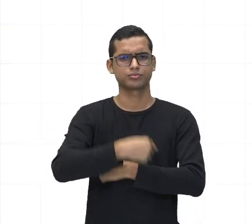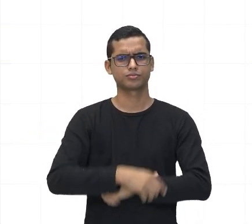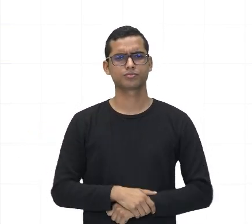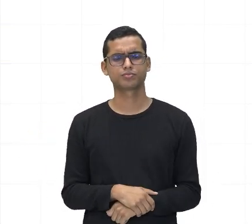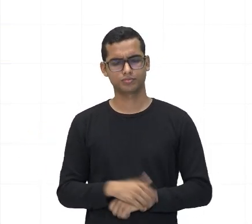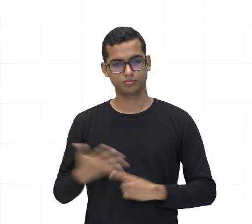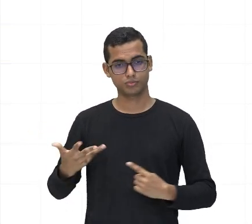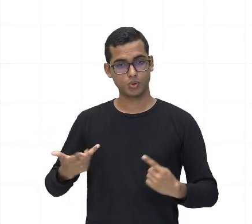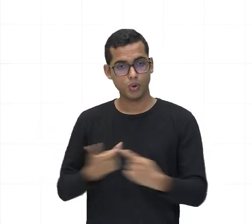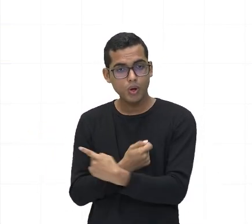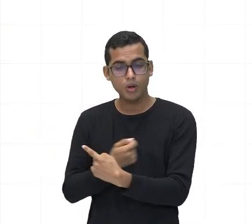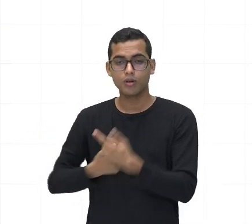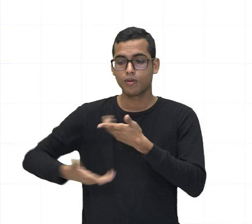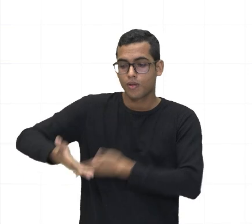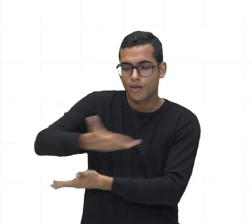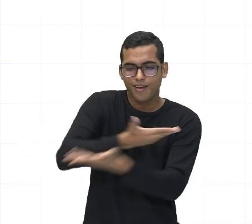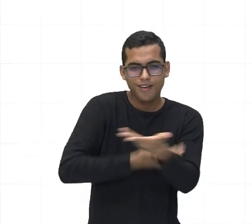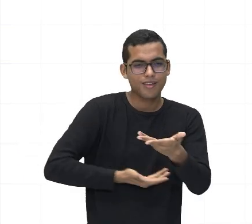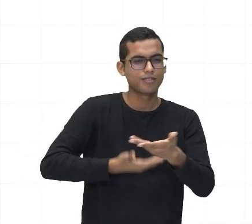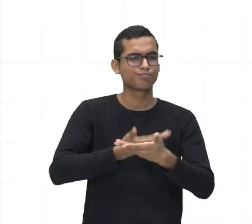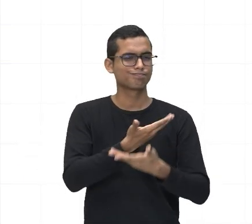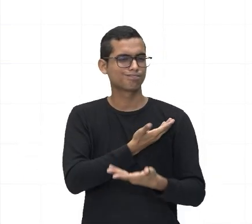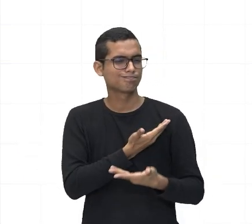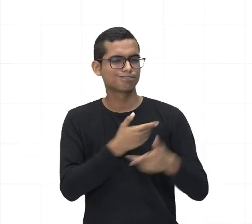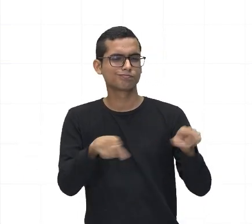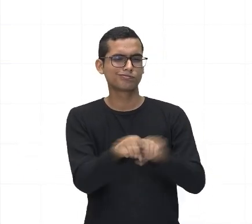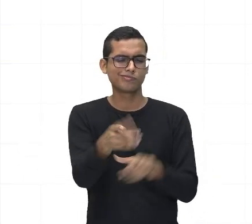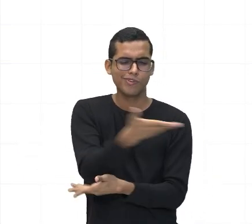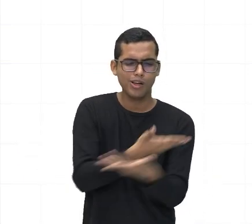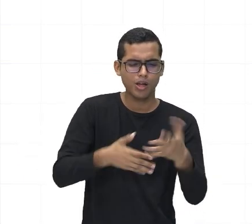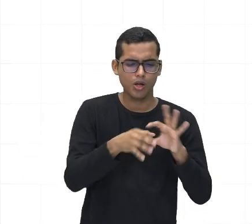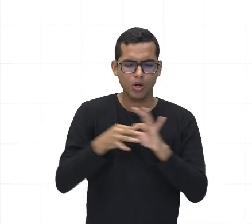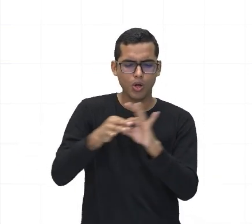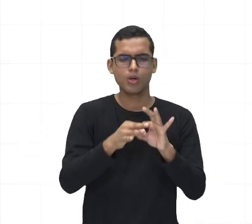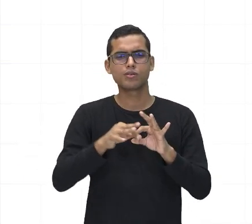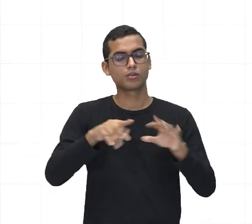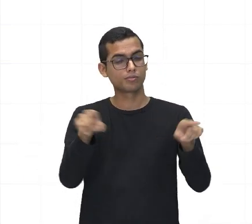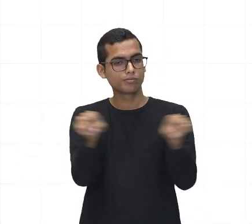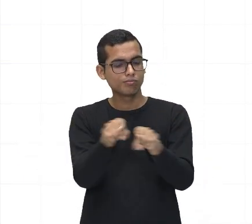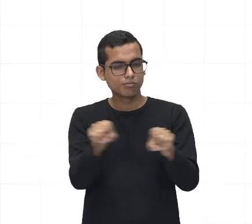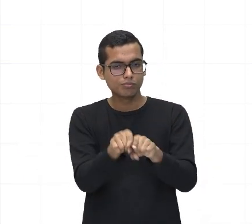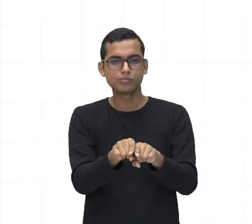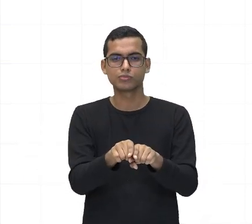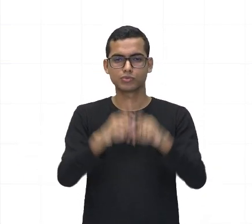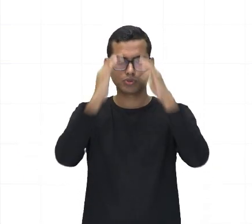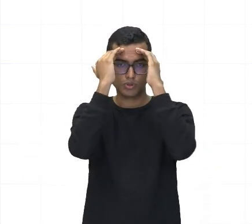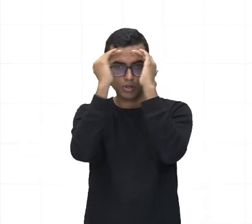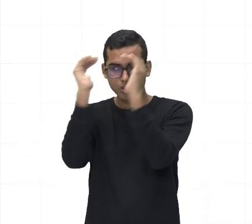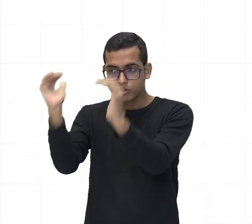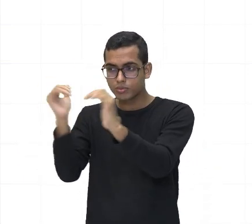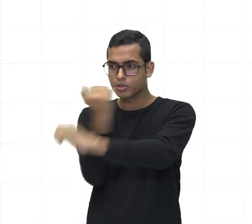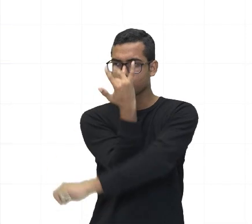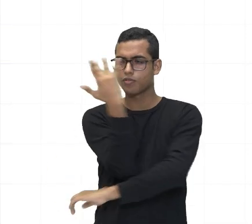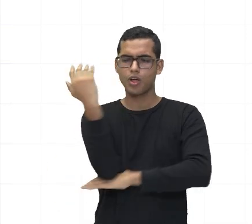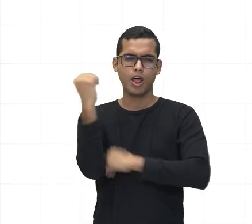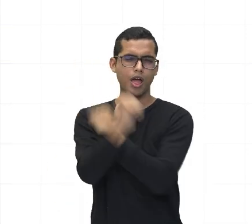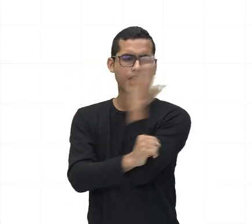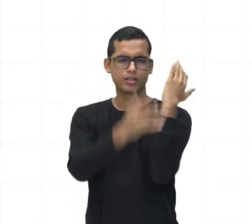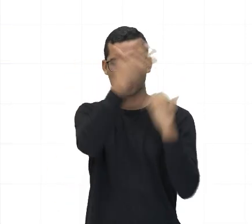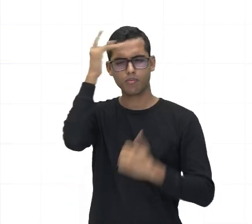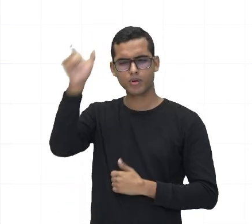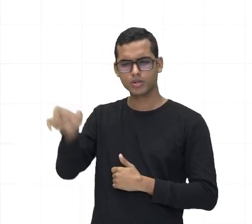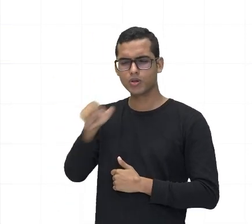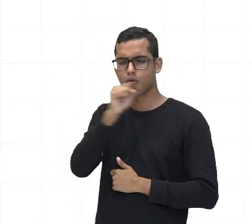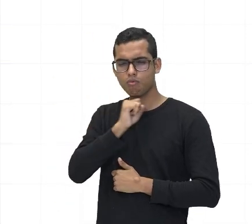Na convivência fraterna, no respeito ao território, à floresta, no respeito aos anciãos, são transmitidos também